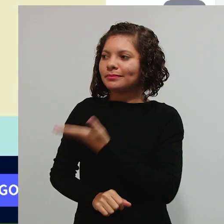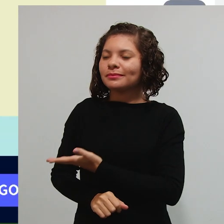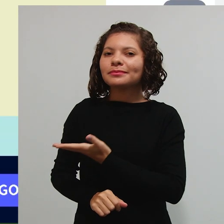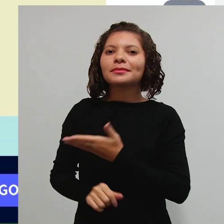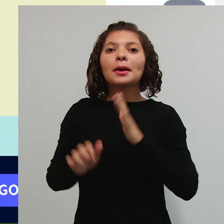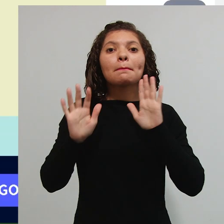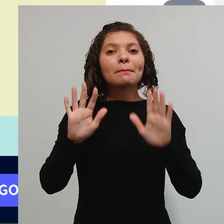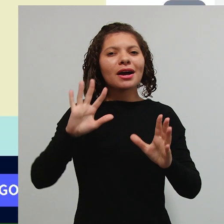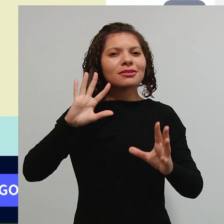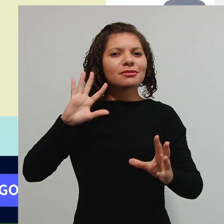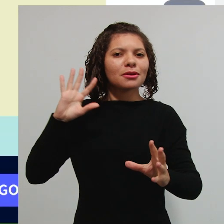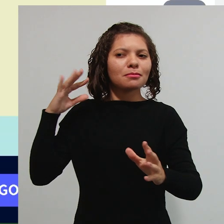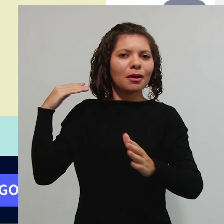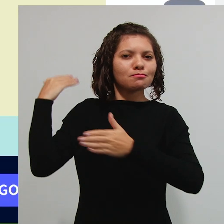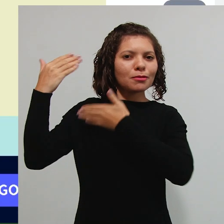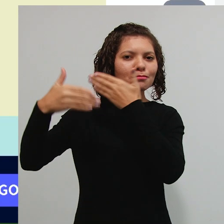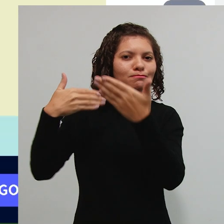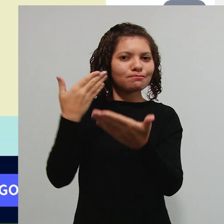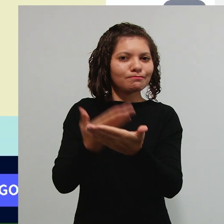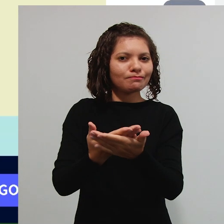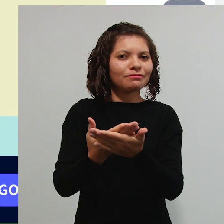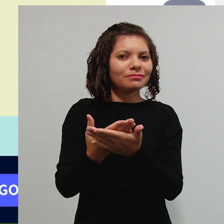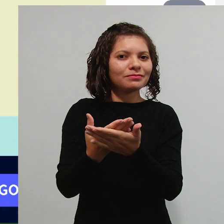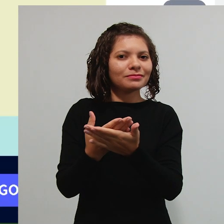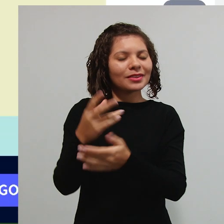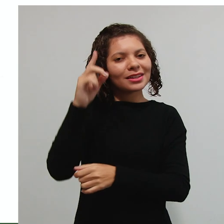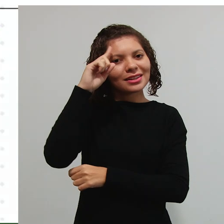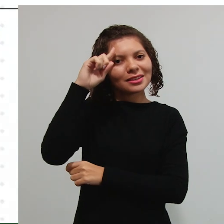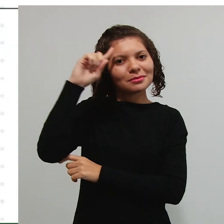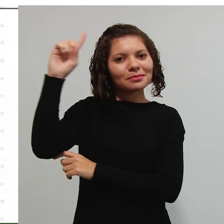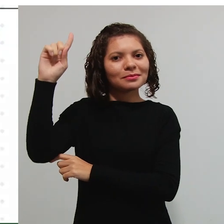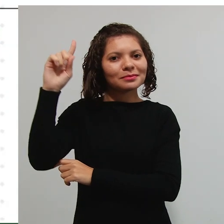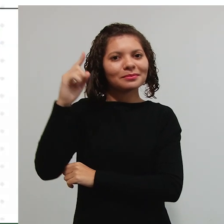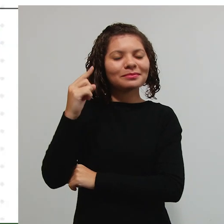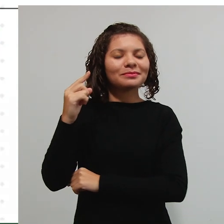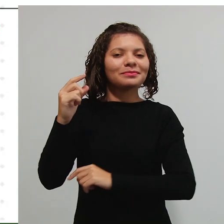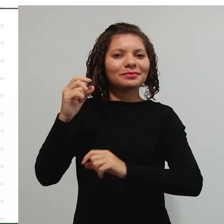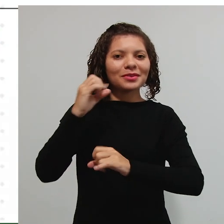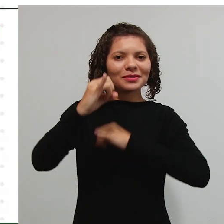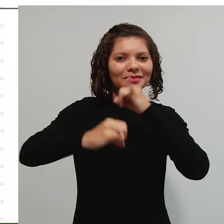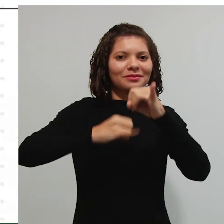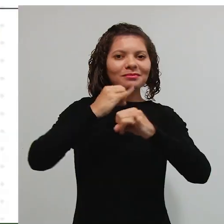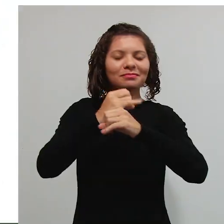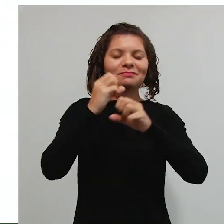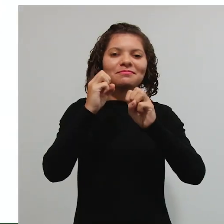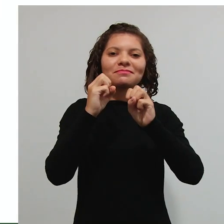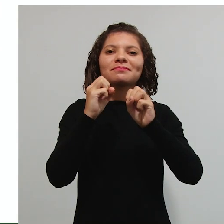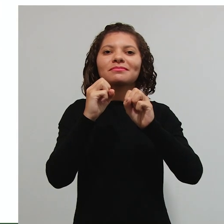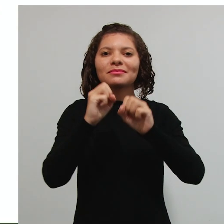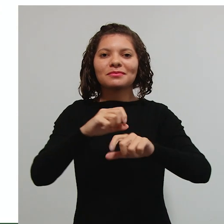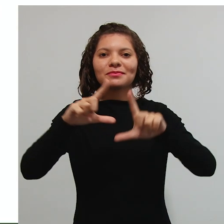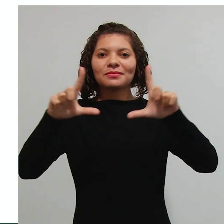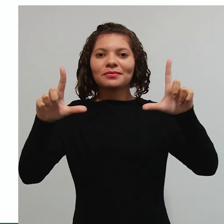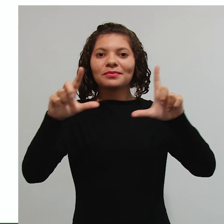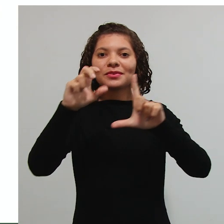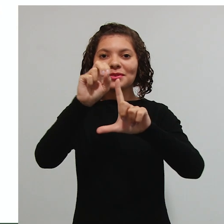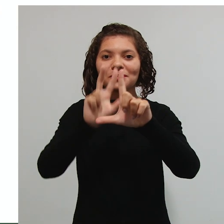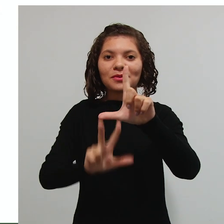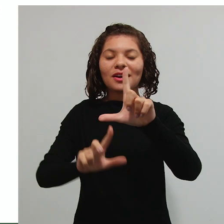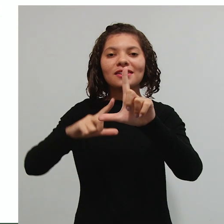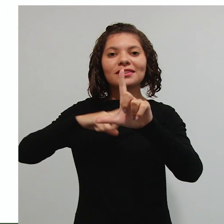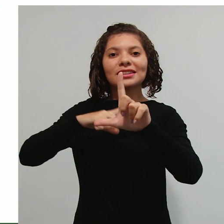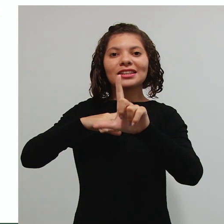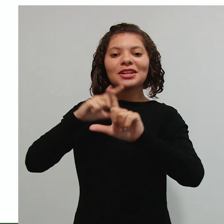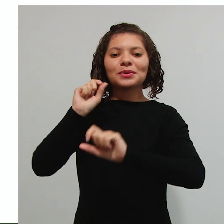vou abrir aqui o nosso... Cadê o nosso ambiente virtual? Aqui, nosso ambiente virtual. Nós temos lá